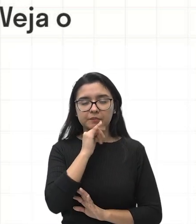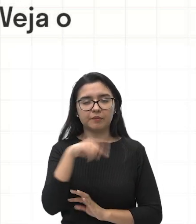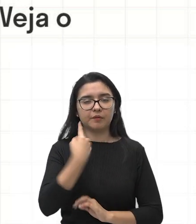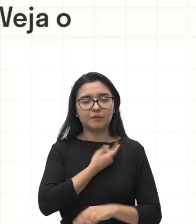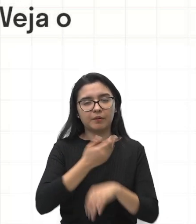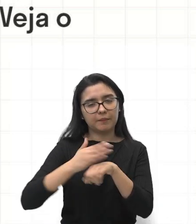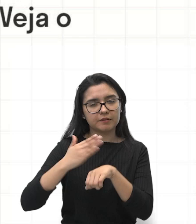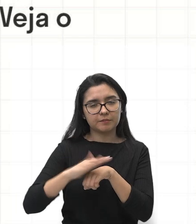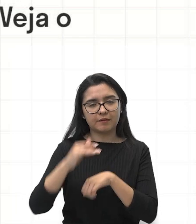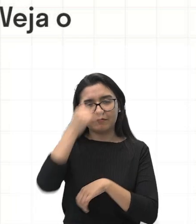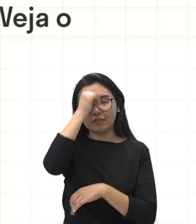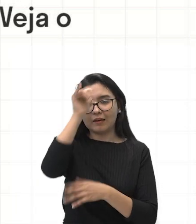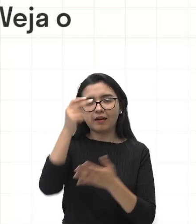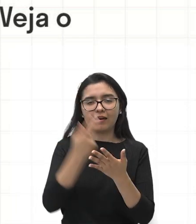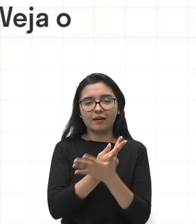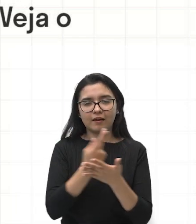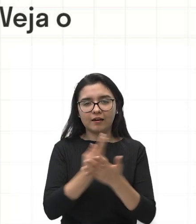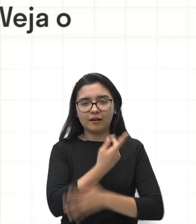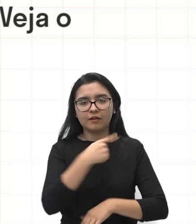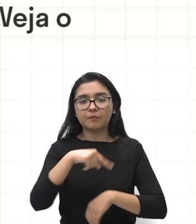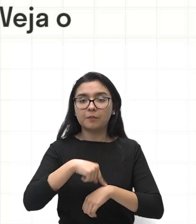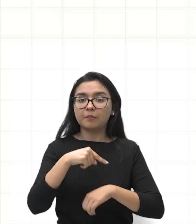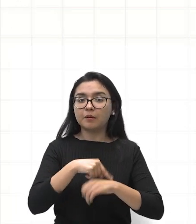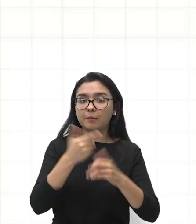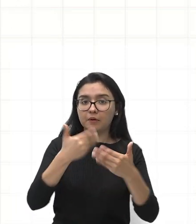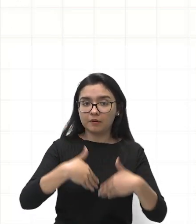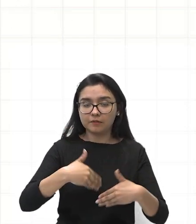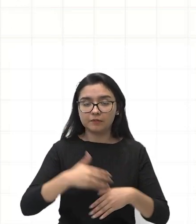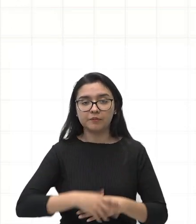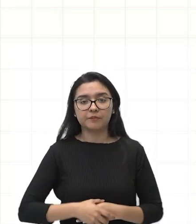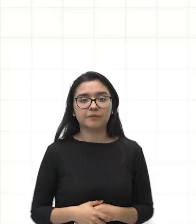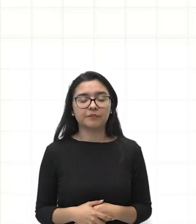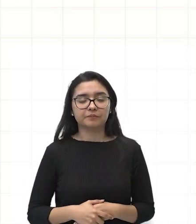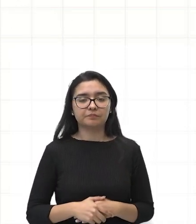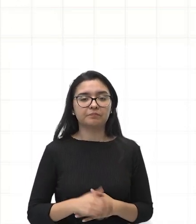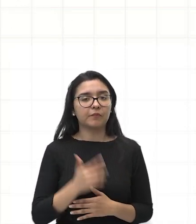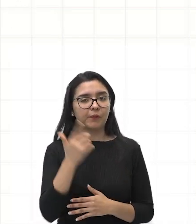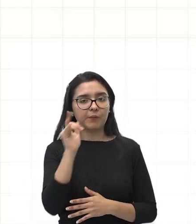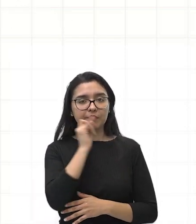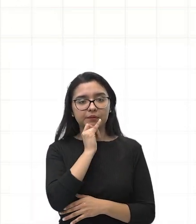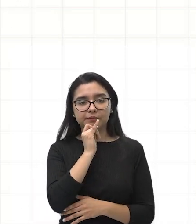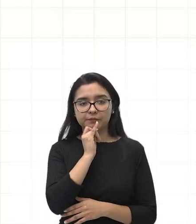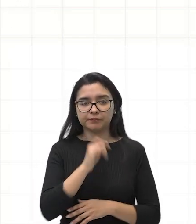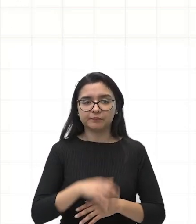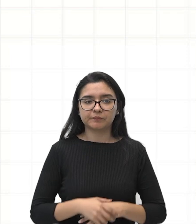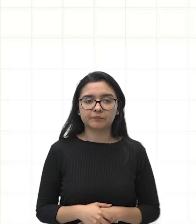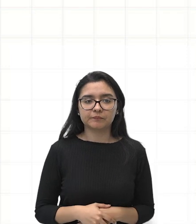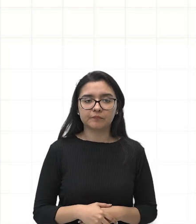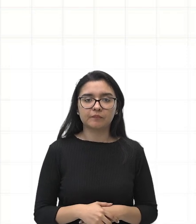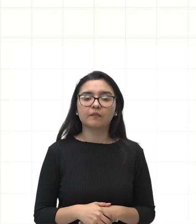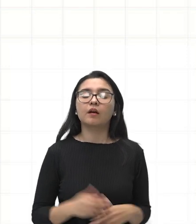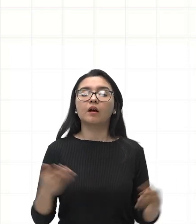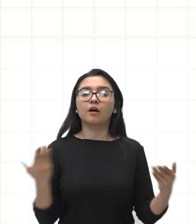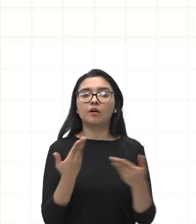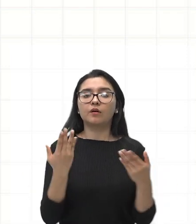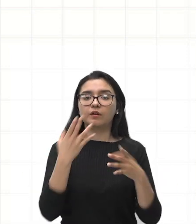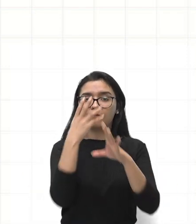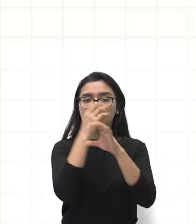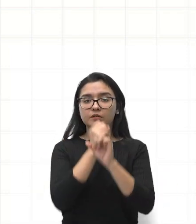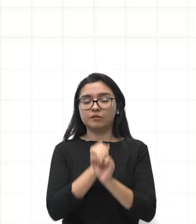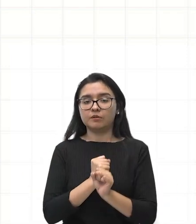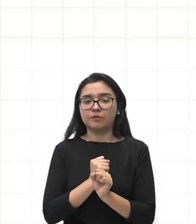e não errar, né, na hora de fazer a avaliação. Veja aqui, ó. Outro exemplo que você vai fazer aqui, ó. Eu quero somar agora, ó, presta